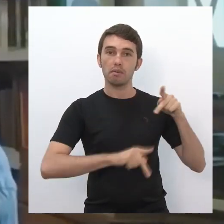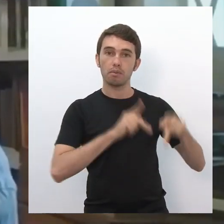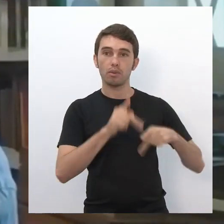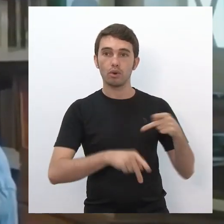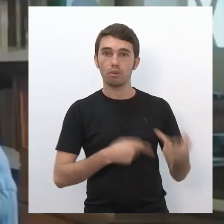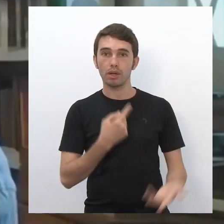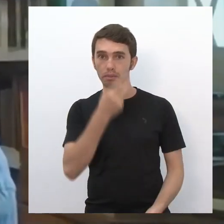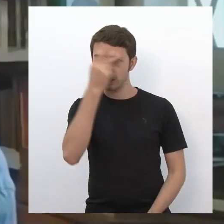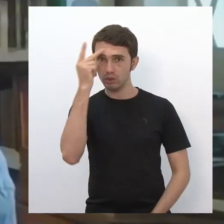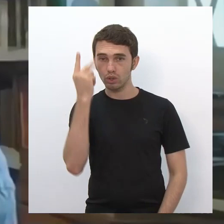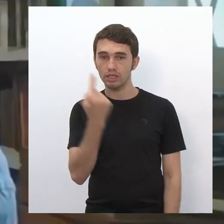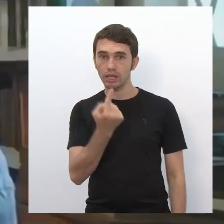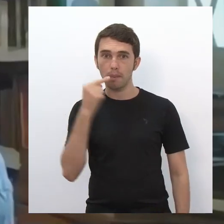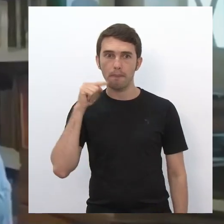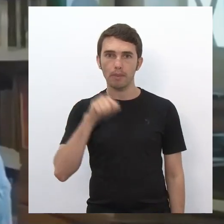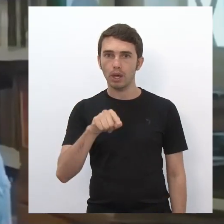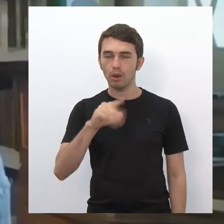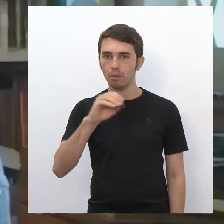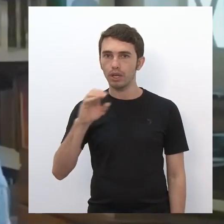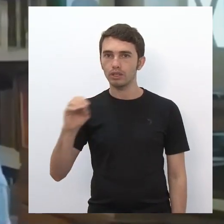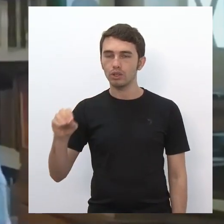1.000 pessoas do mundo inteiro.